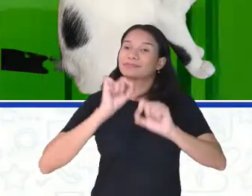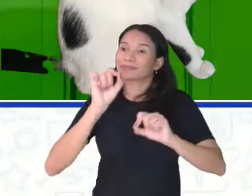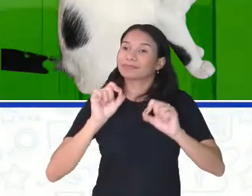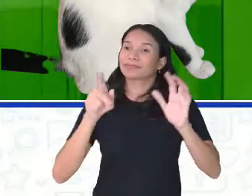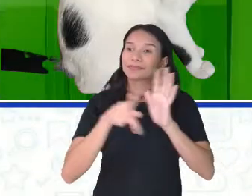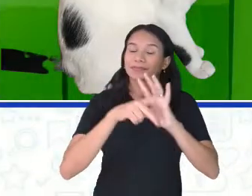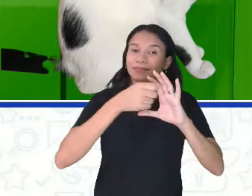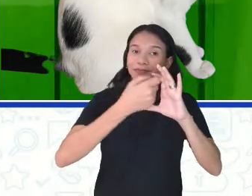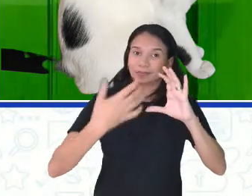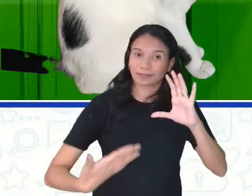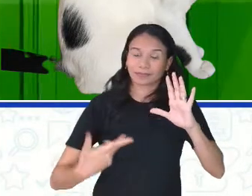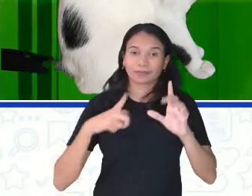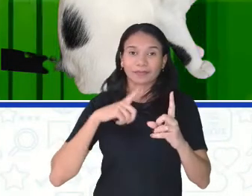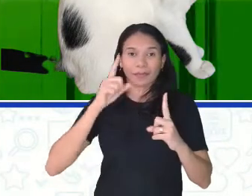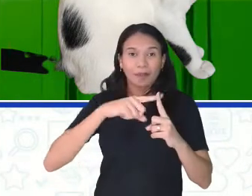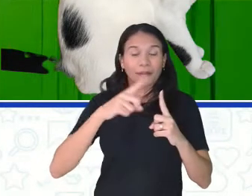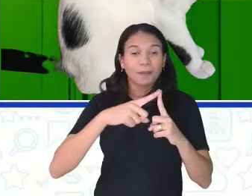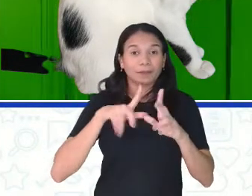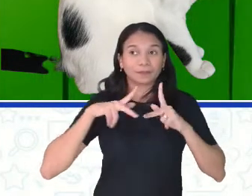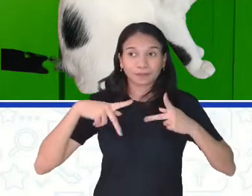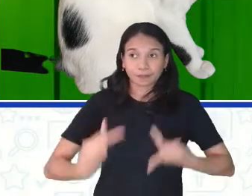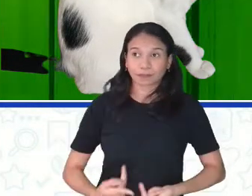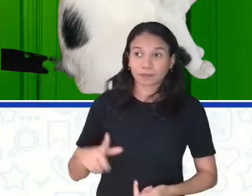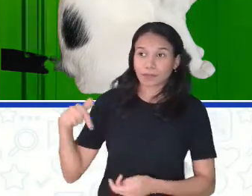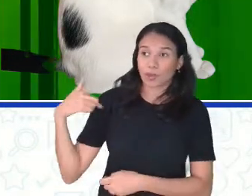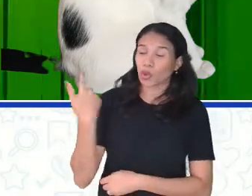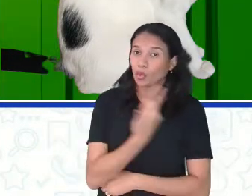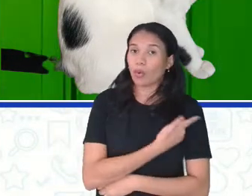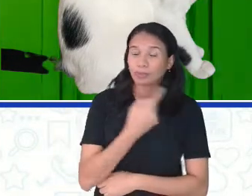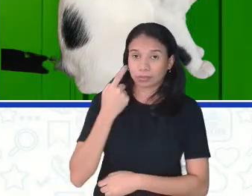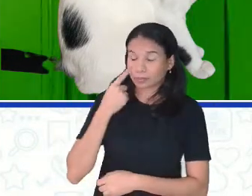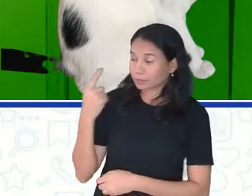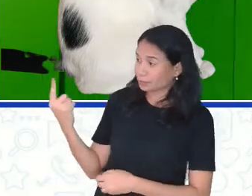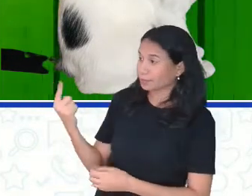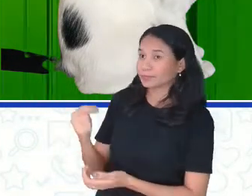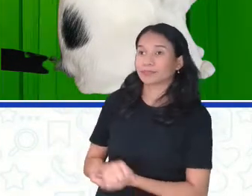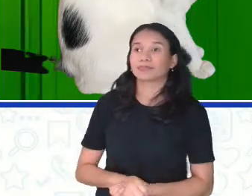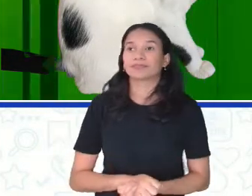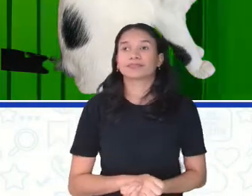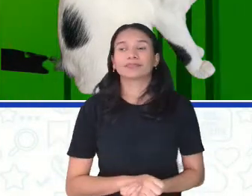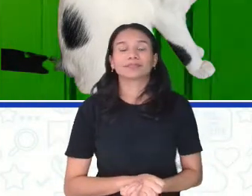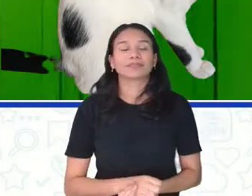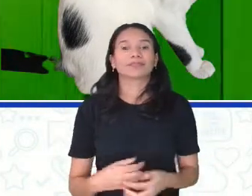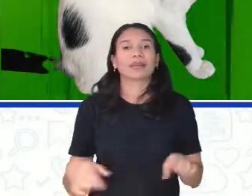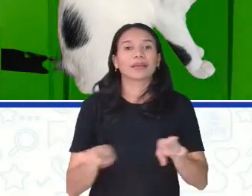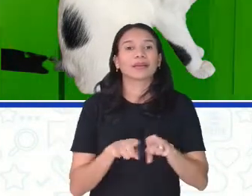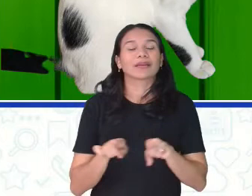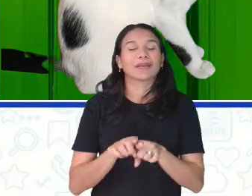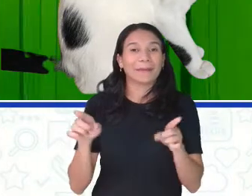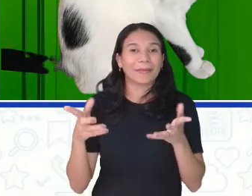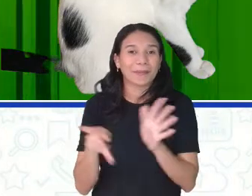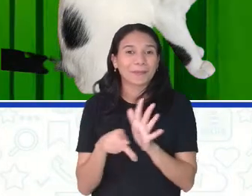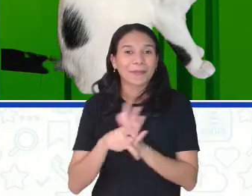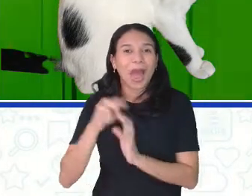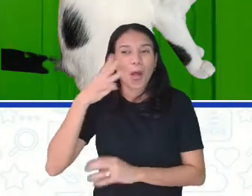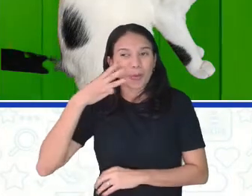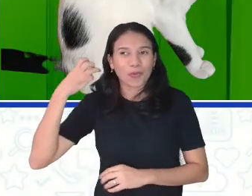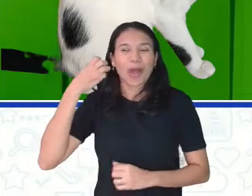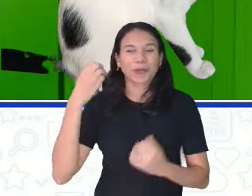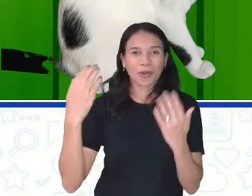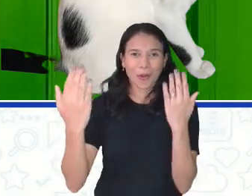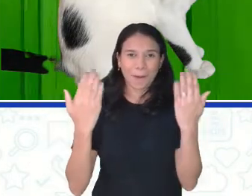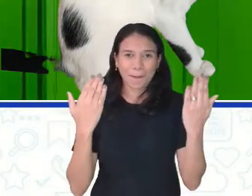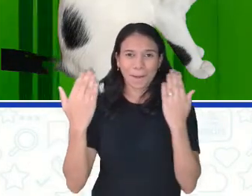da classificação da espécie humana, nós somos Homo sapiens e Feliscatus. Então, estou trazendo aqui